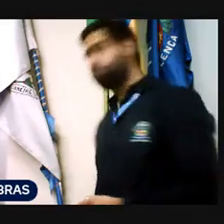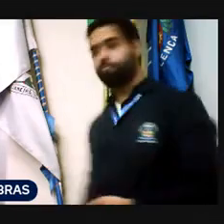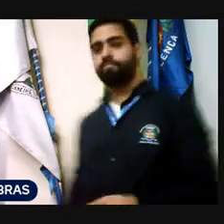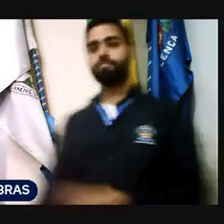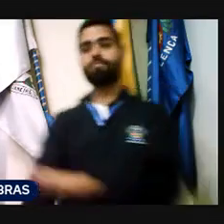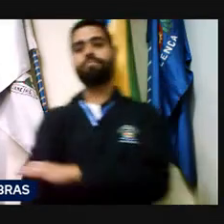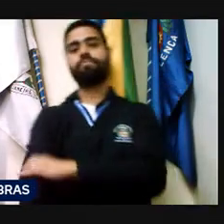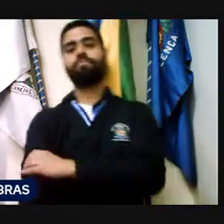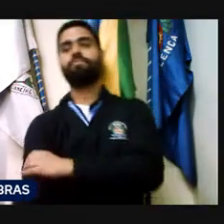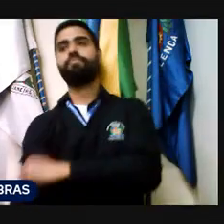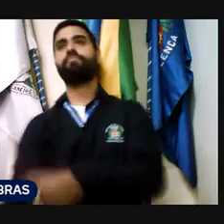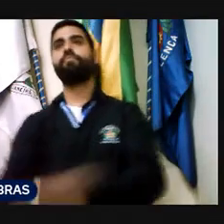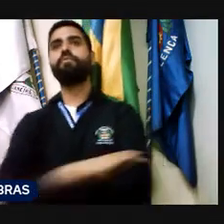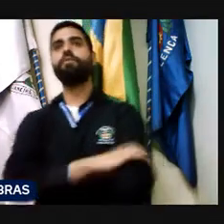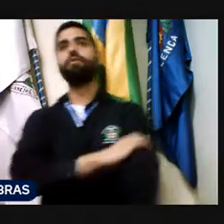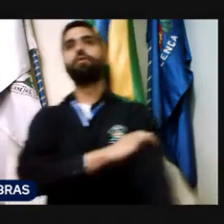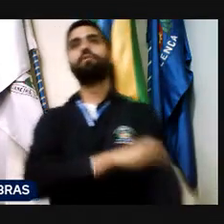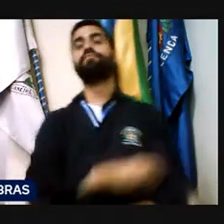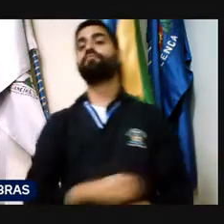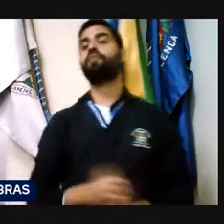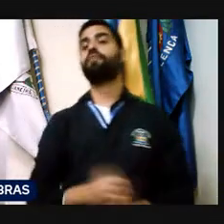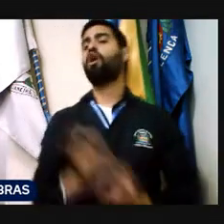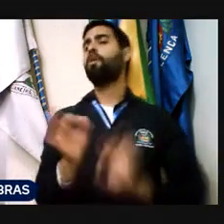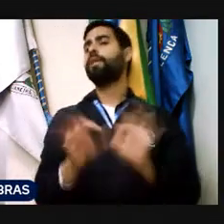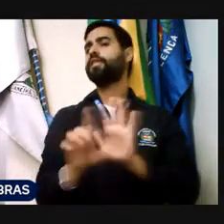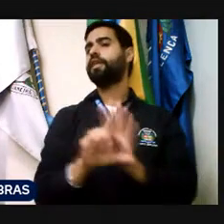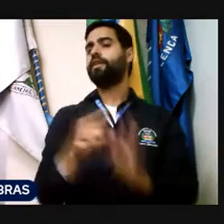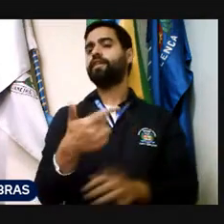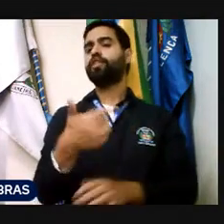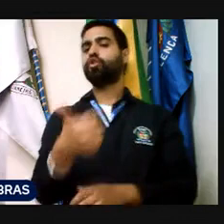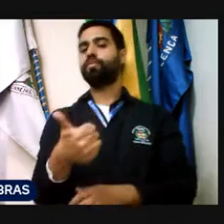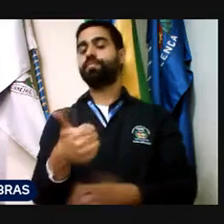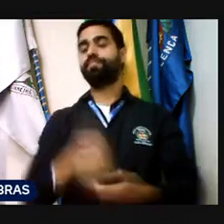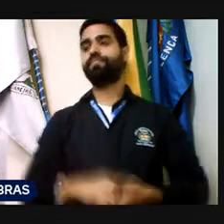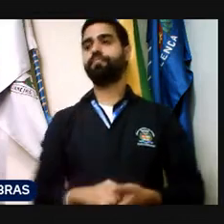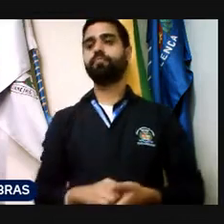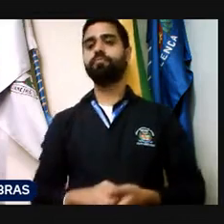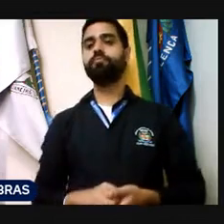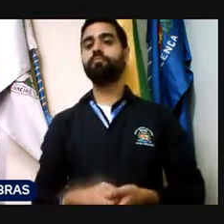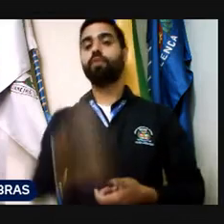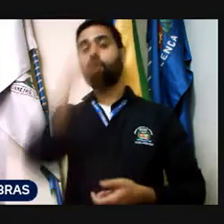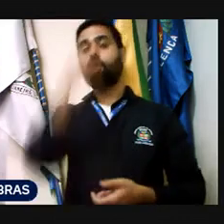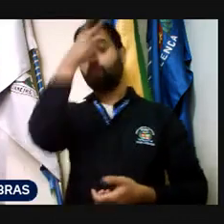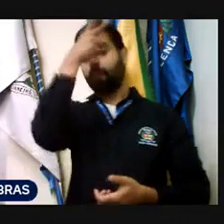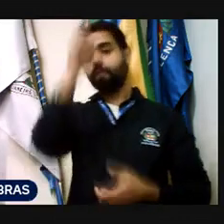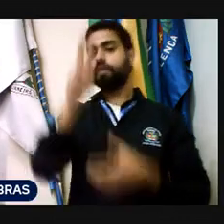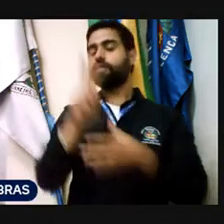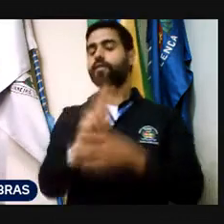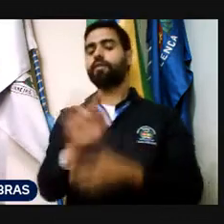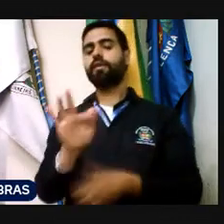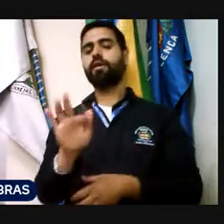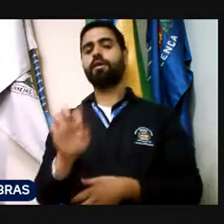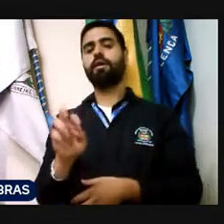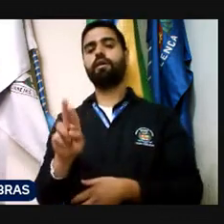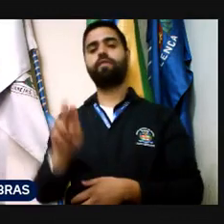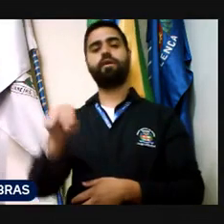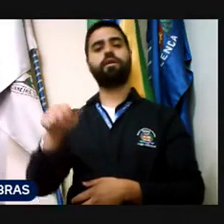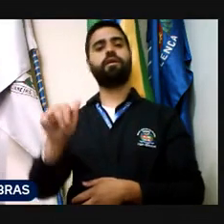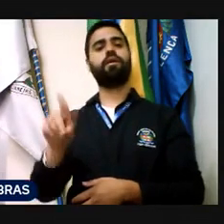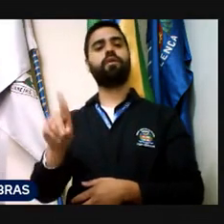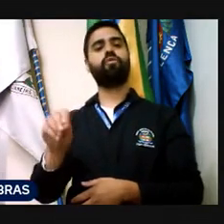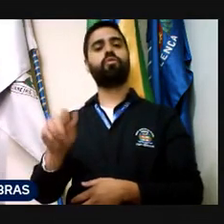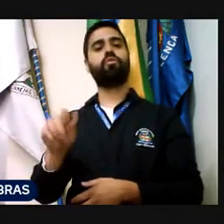Nogueira. O prefeito municipal Luiz Fernando Furtado da Graça, nas atribuições legais e conforto no artigo 52, parágrafo 1º,